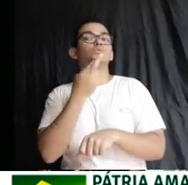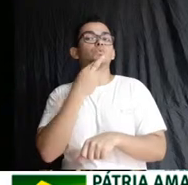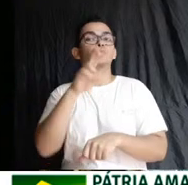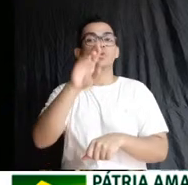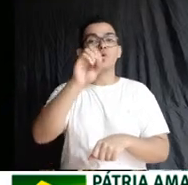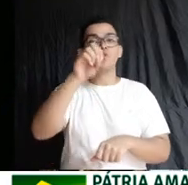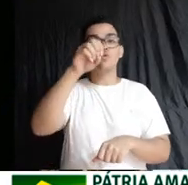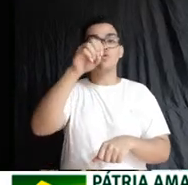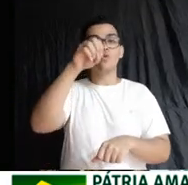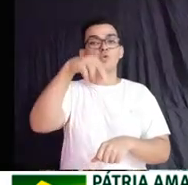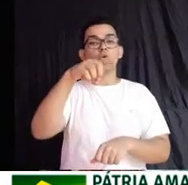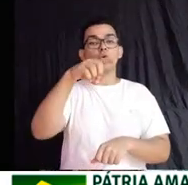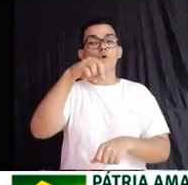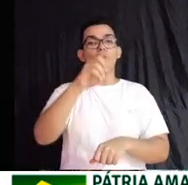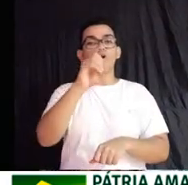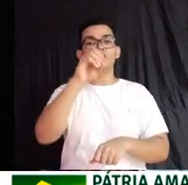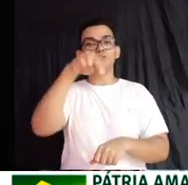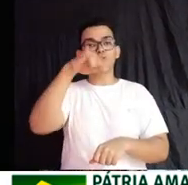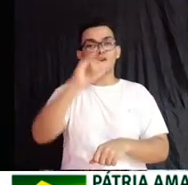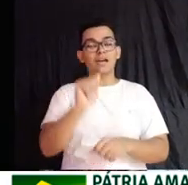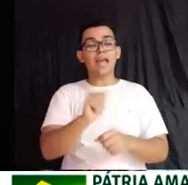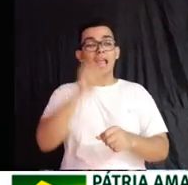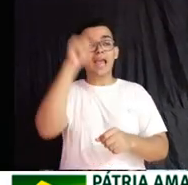Lei Aldir Blanc, que é da Lei